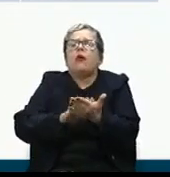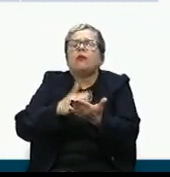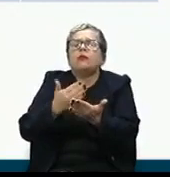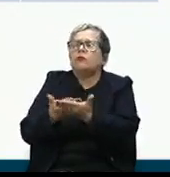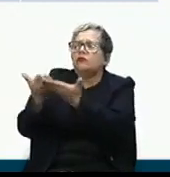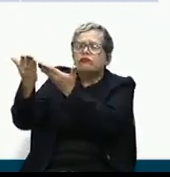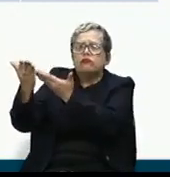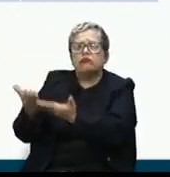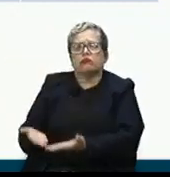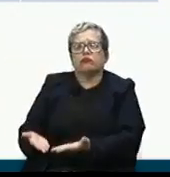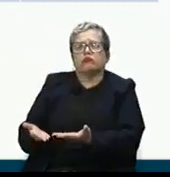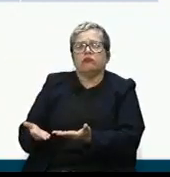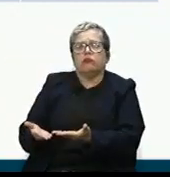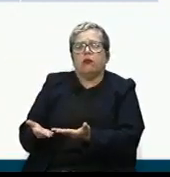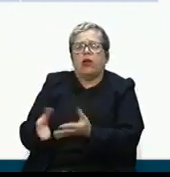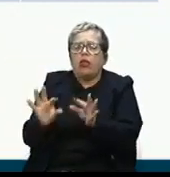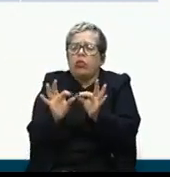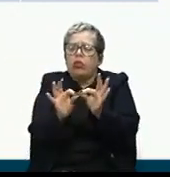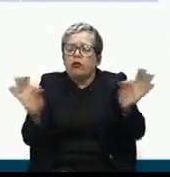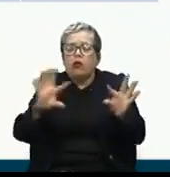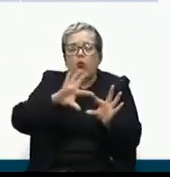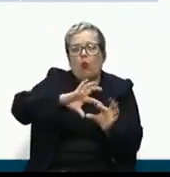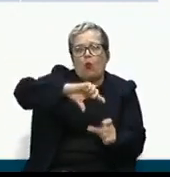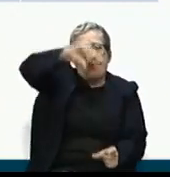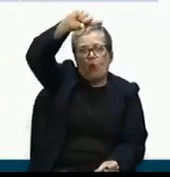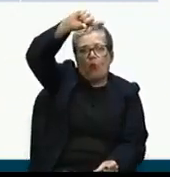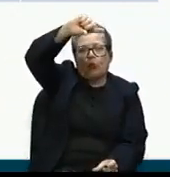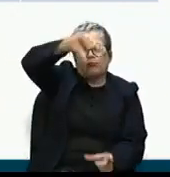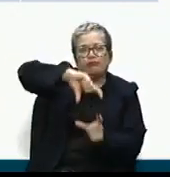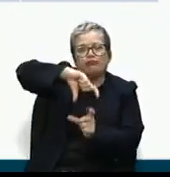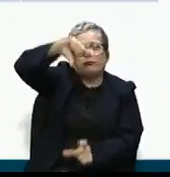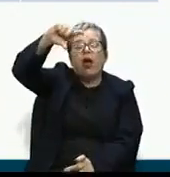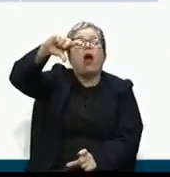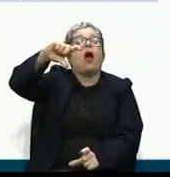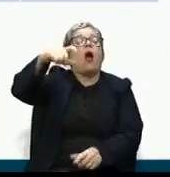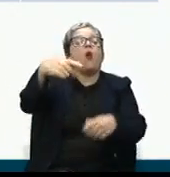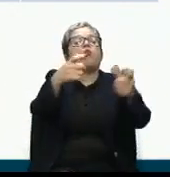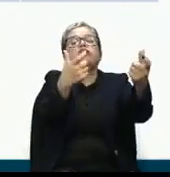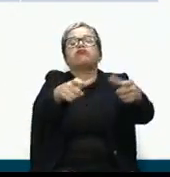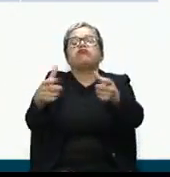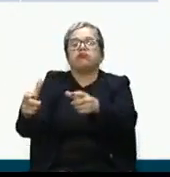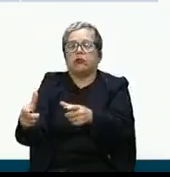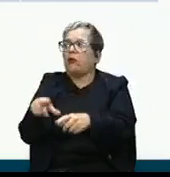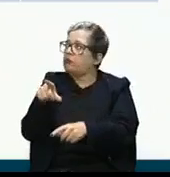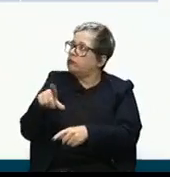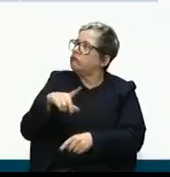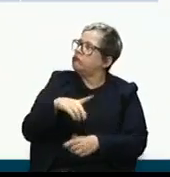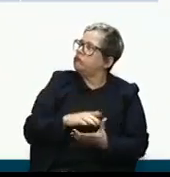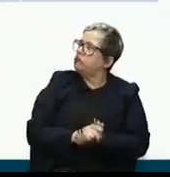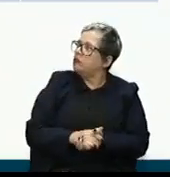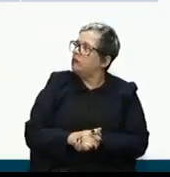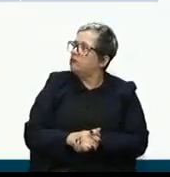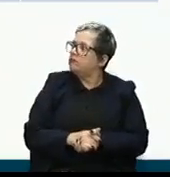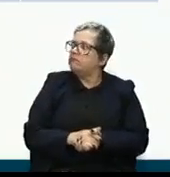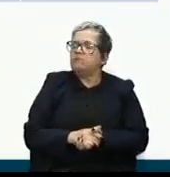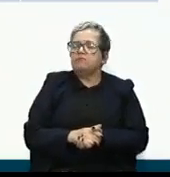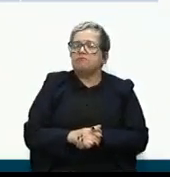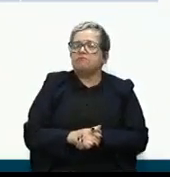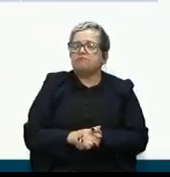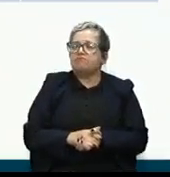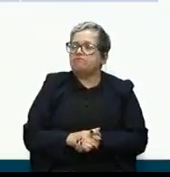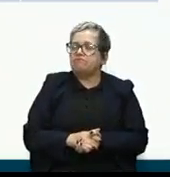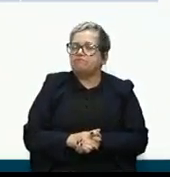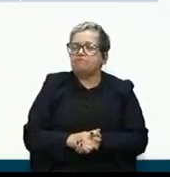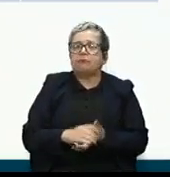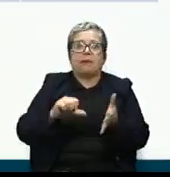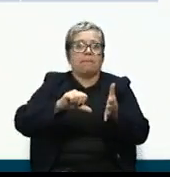interpretar aqui essas linhas e essas colunas? Nós podemos pensar em posições. Então, aqui nós podemos pensar aqui que é